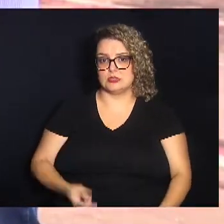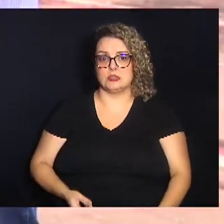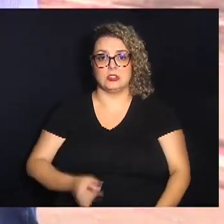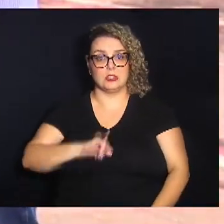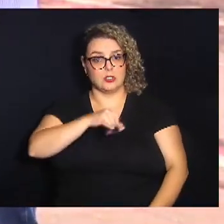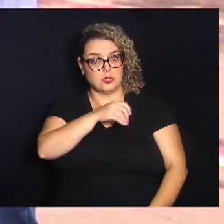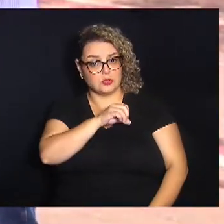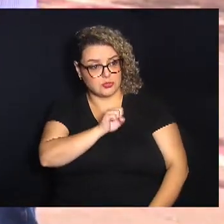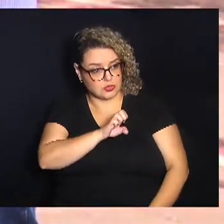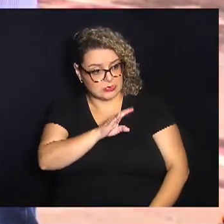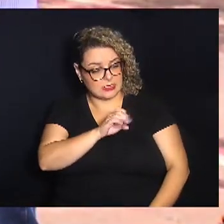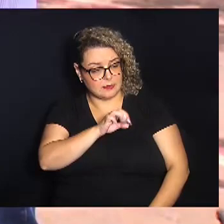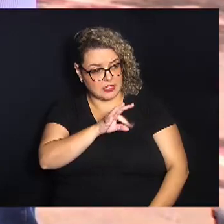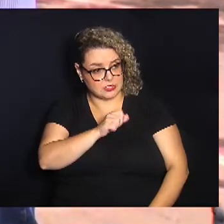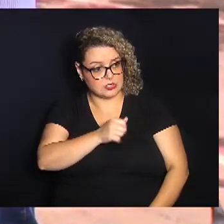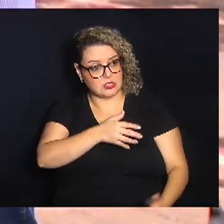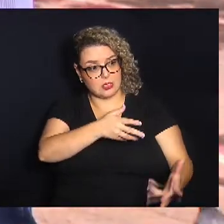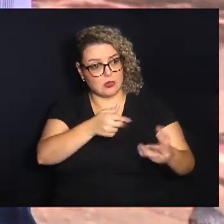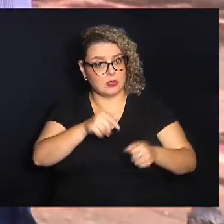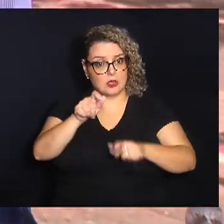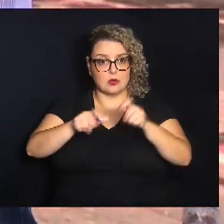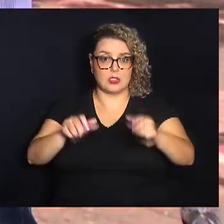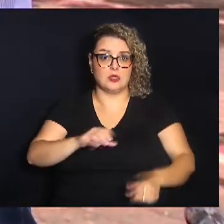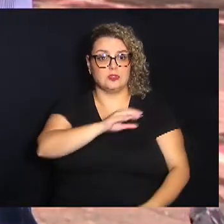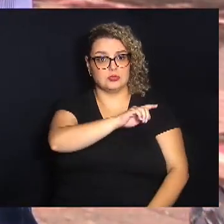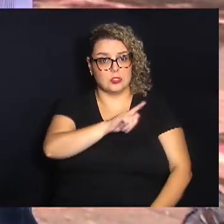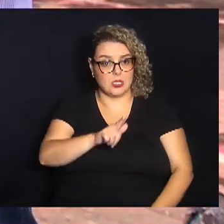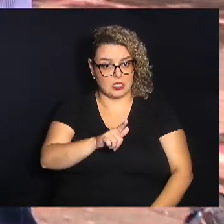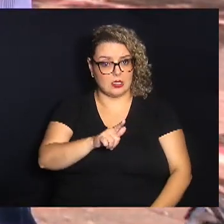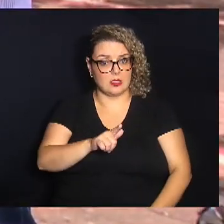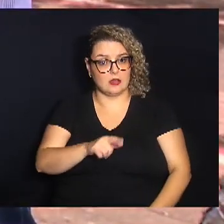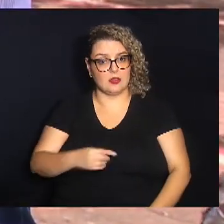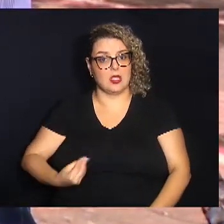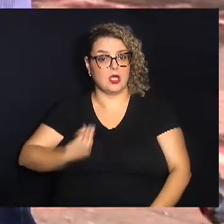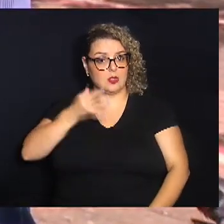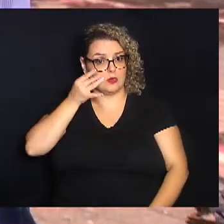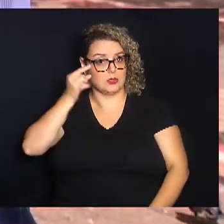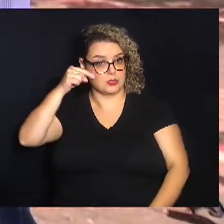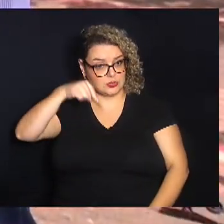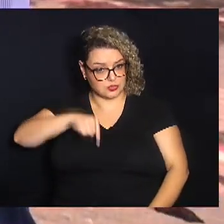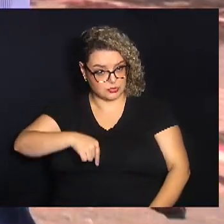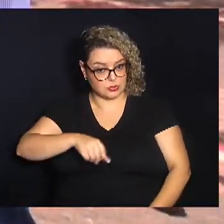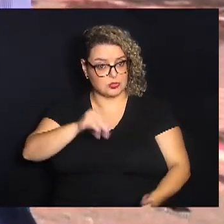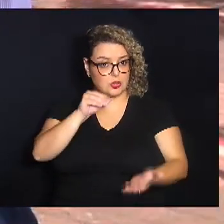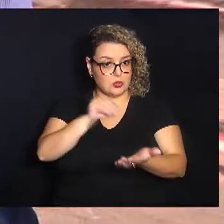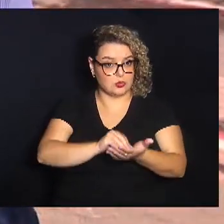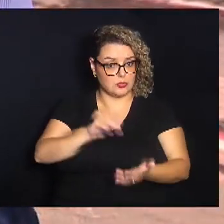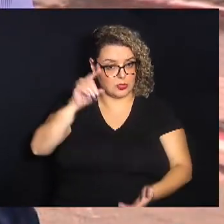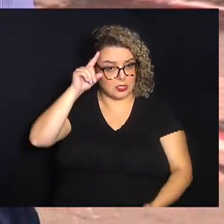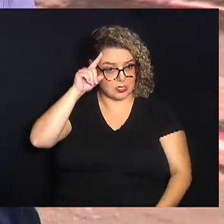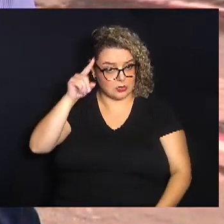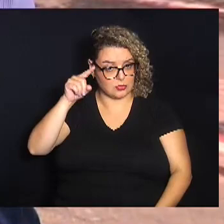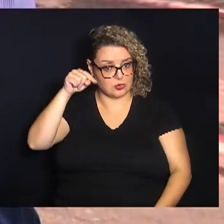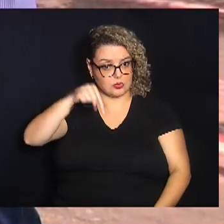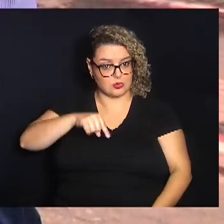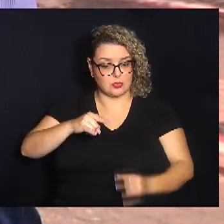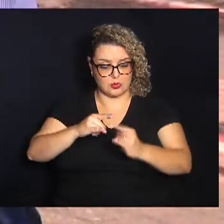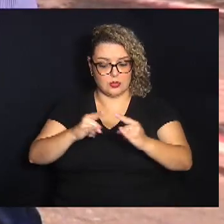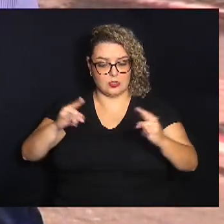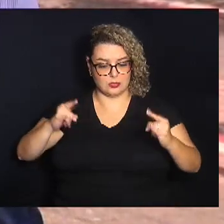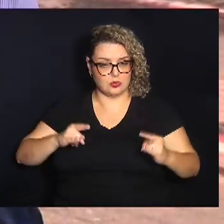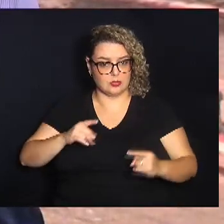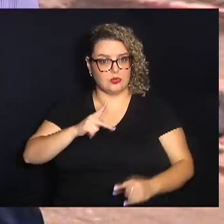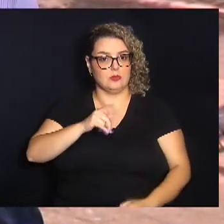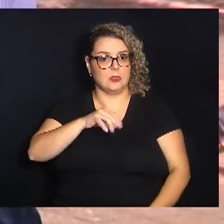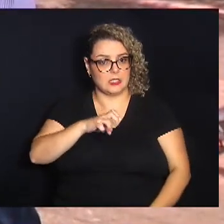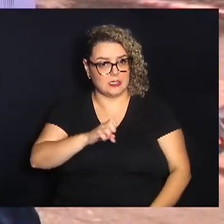Batista, convido o pessoal aqui do Distrito do Campo Grande a estar vindo aqui o último dia aqui do painel, né, da